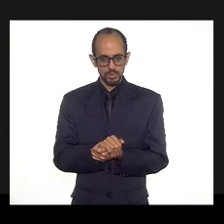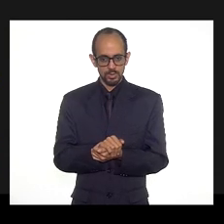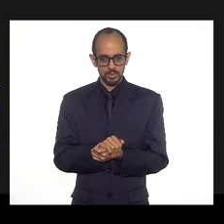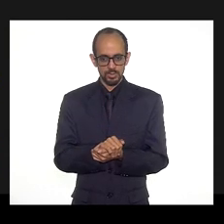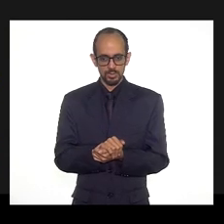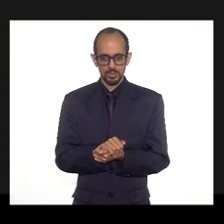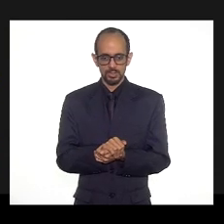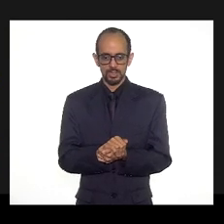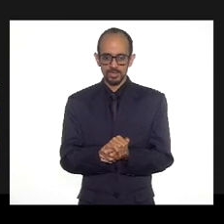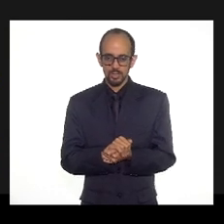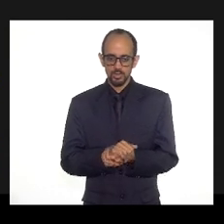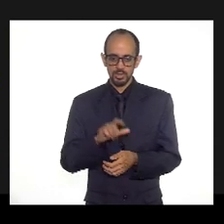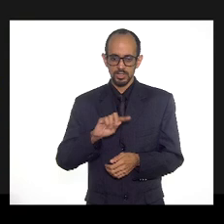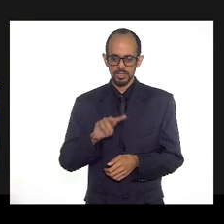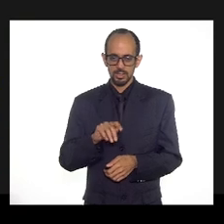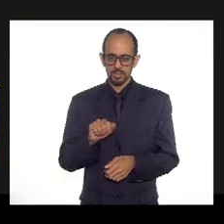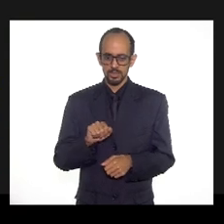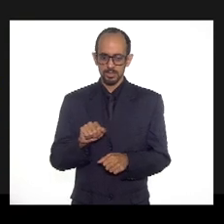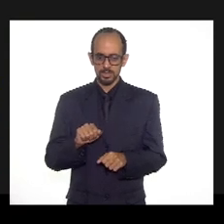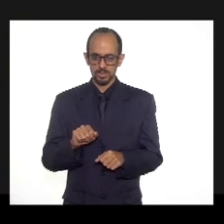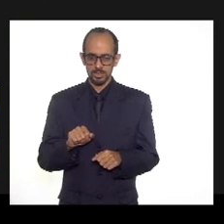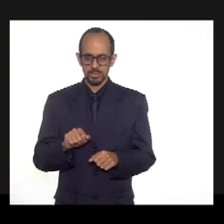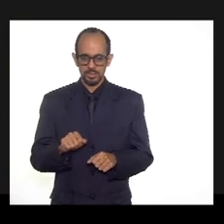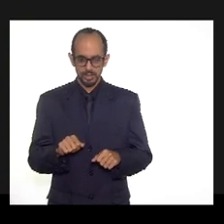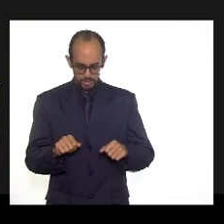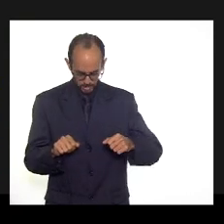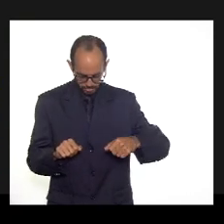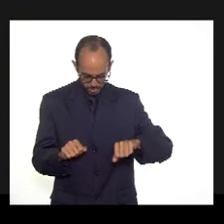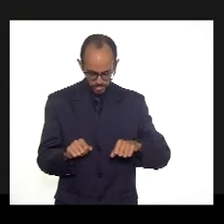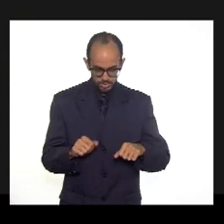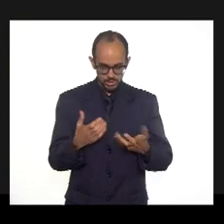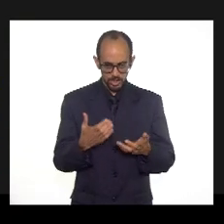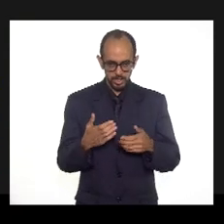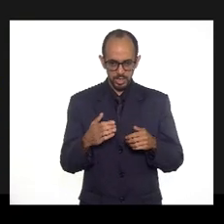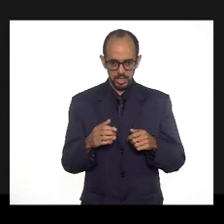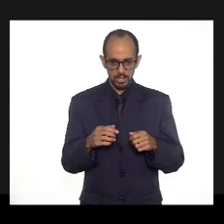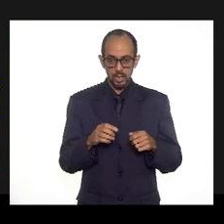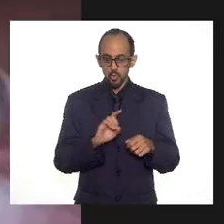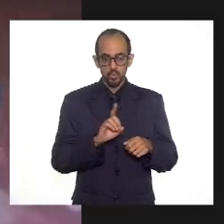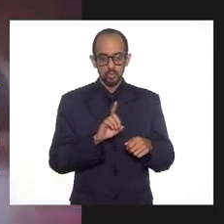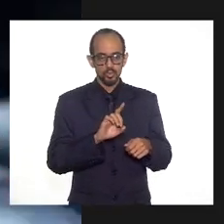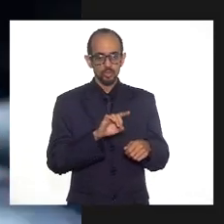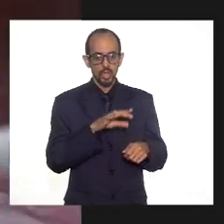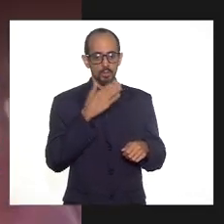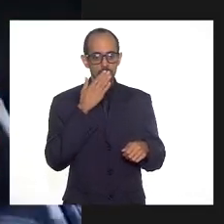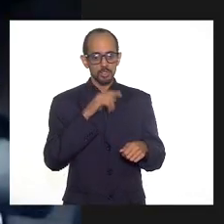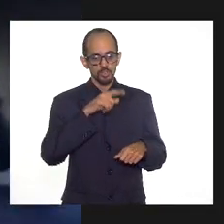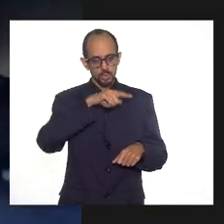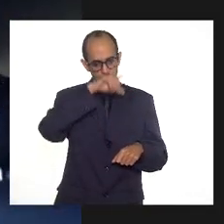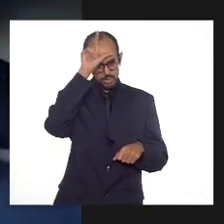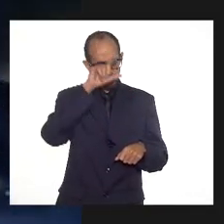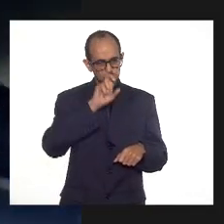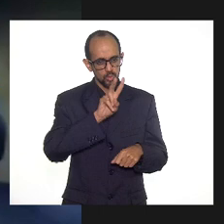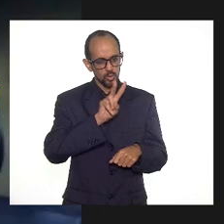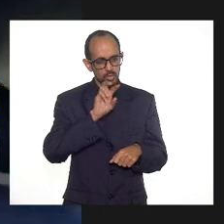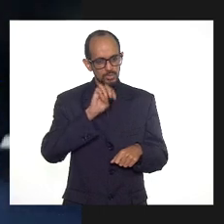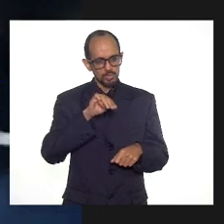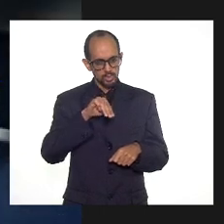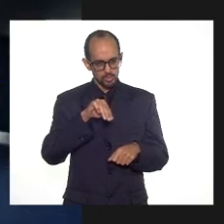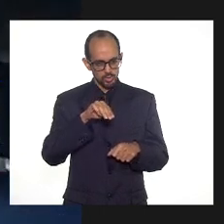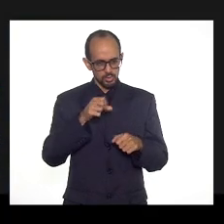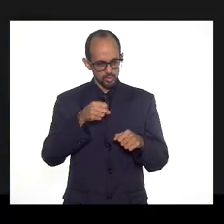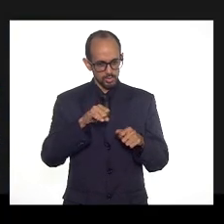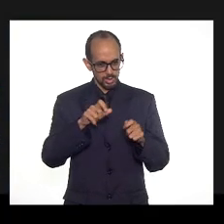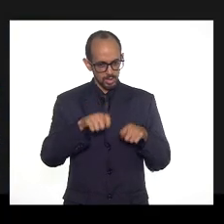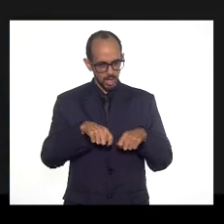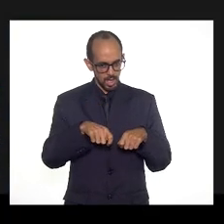presidente. Quer se inscrever, Lucinha? Eu só queria pedir ao meu amigo, deputado Luiz Paulo, que ele me cedesse 2 minutinhos só do tempo dele, se